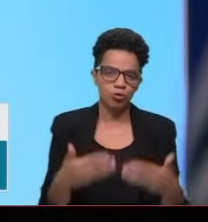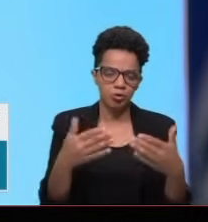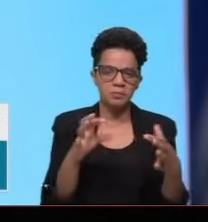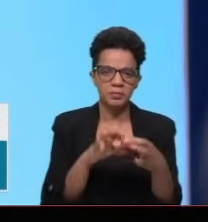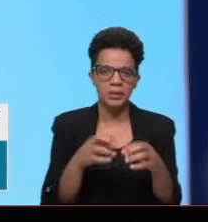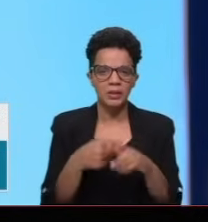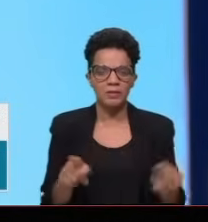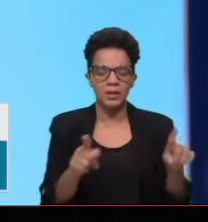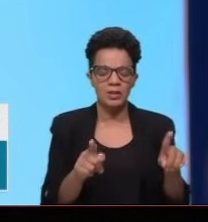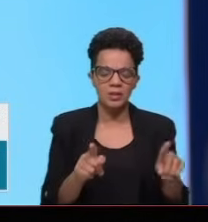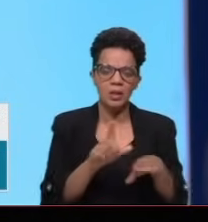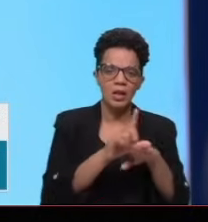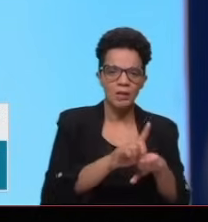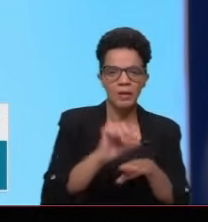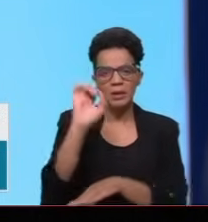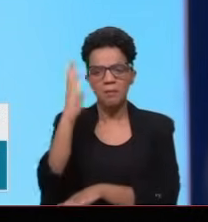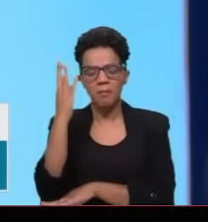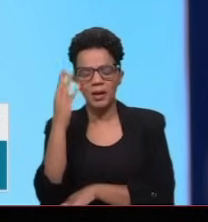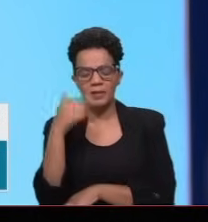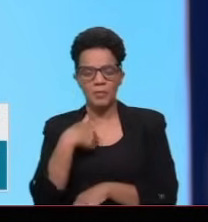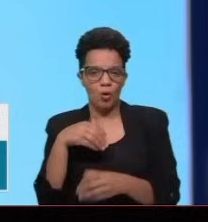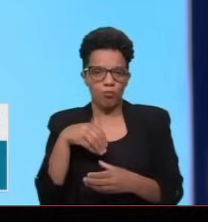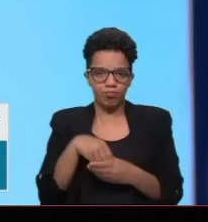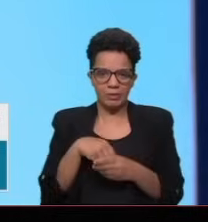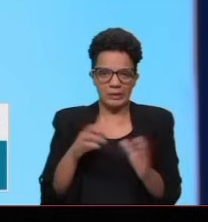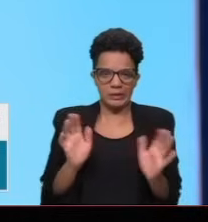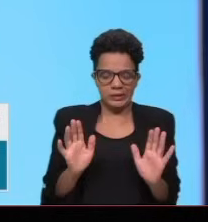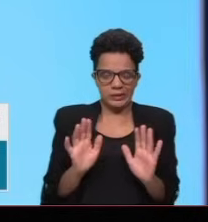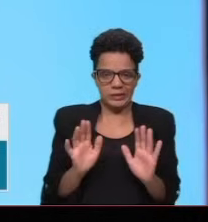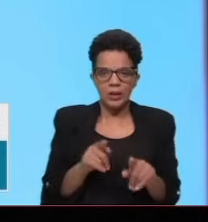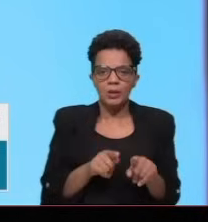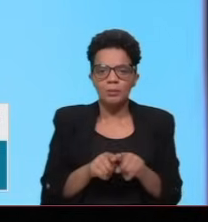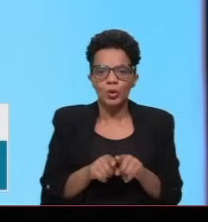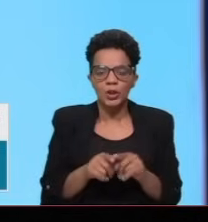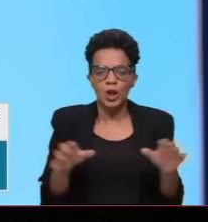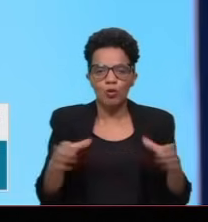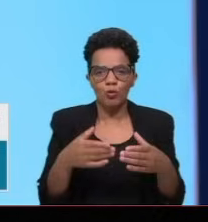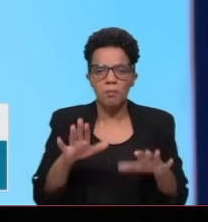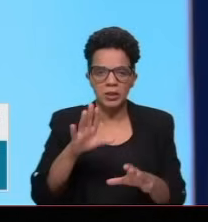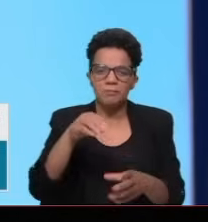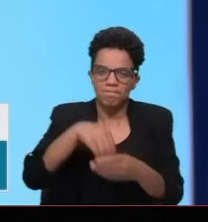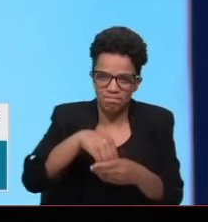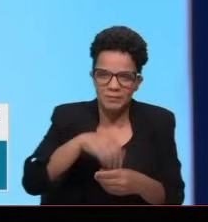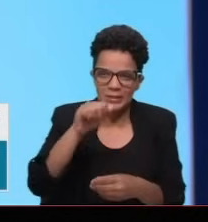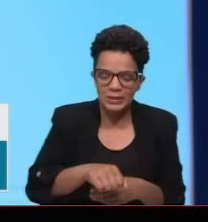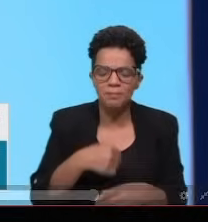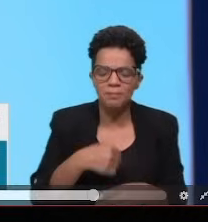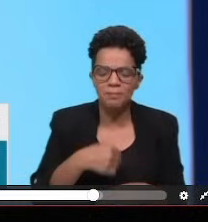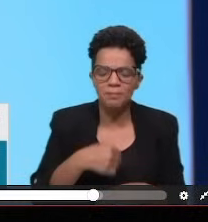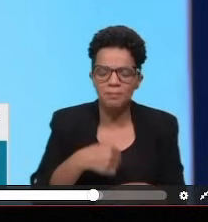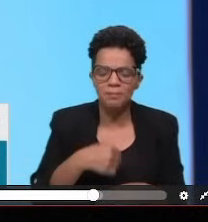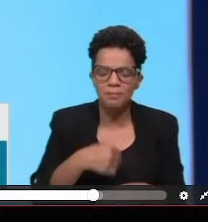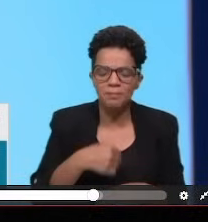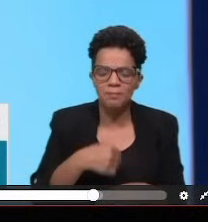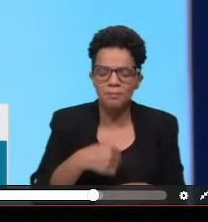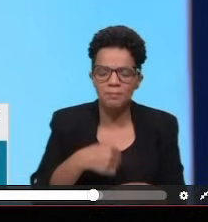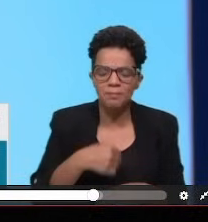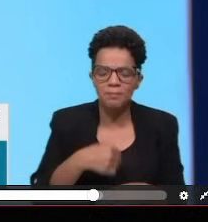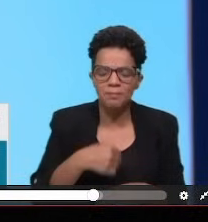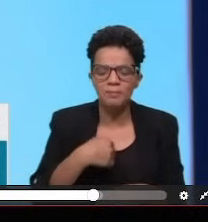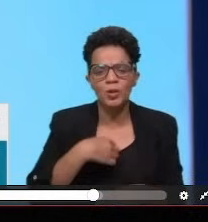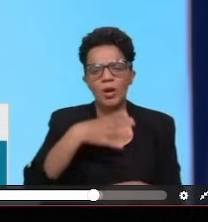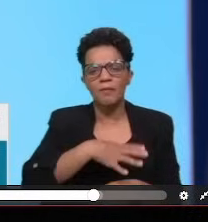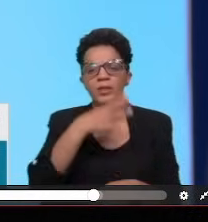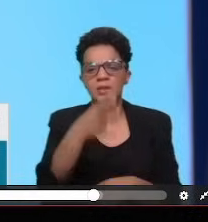diferença entre o Lívio e o pano e não me querendo meter numa família política mas metendo se calhar eu diria o seguinte eu acho que não me querendo meter mas